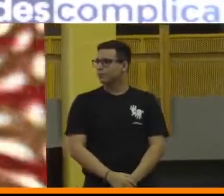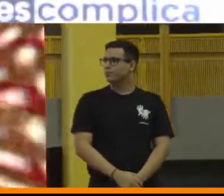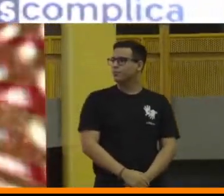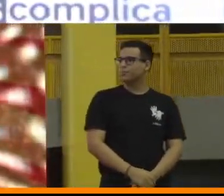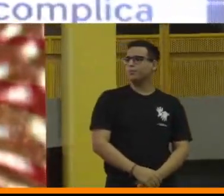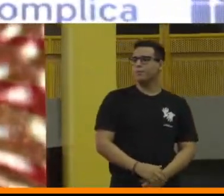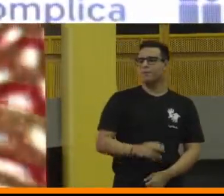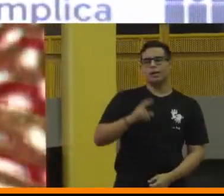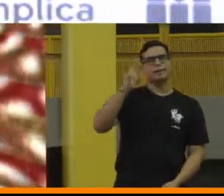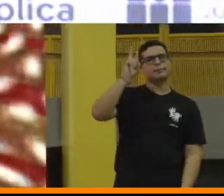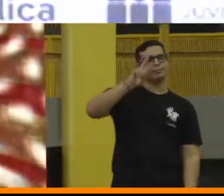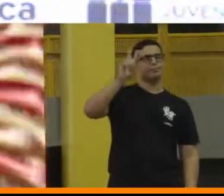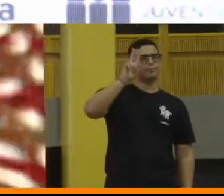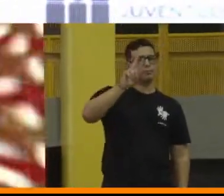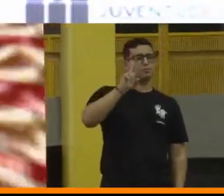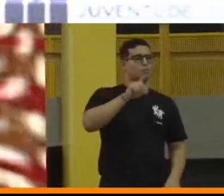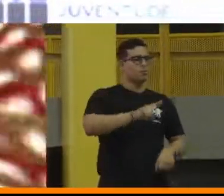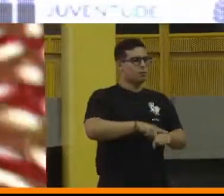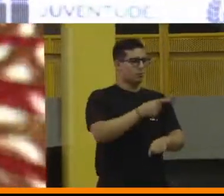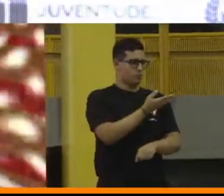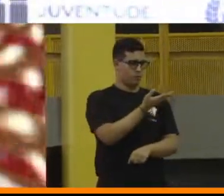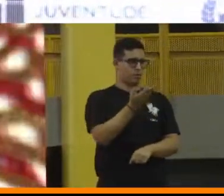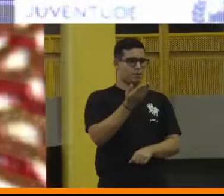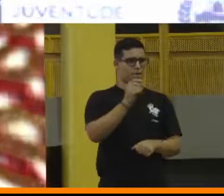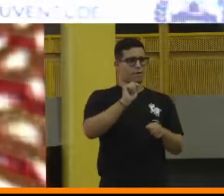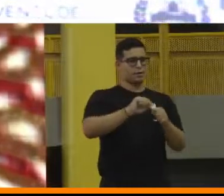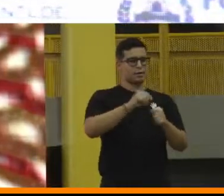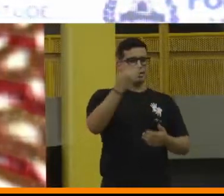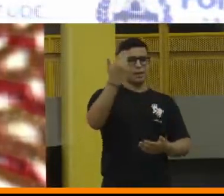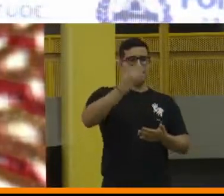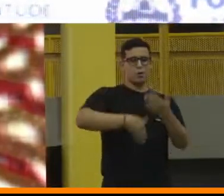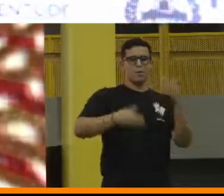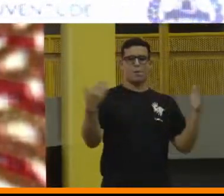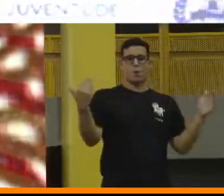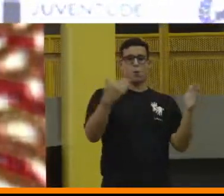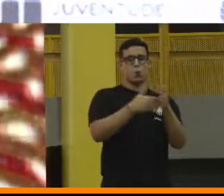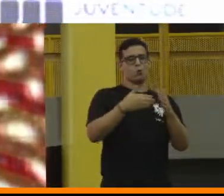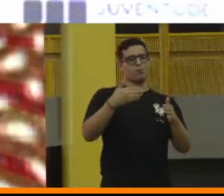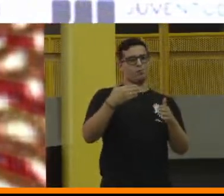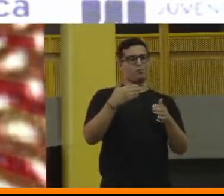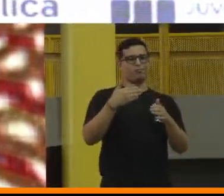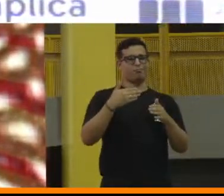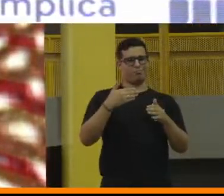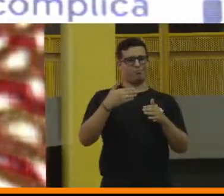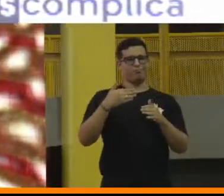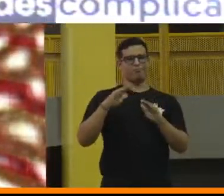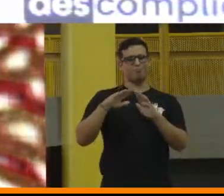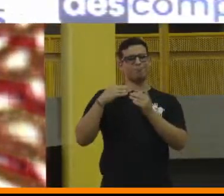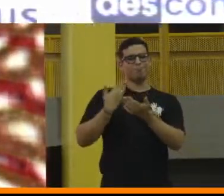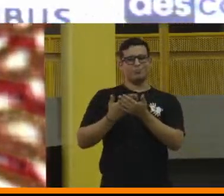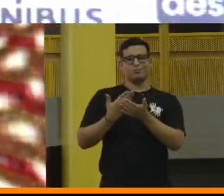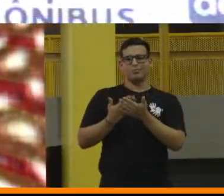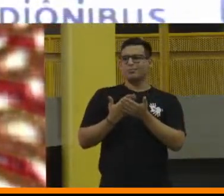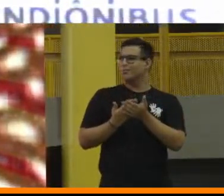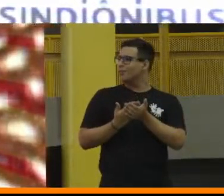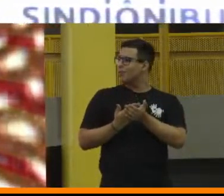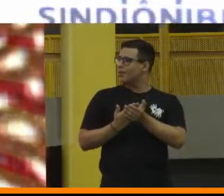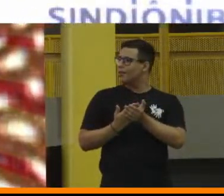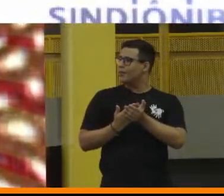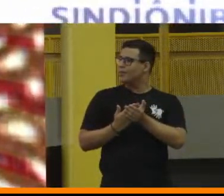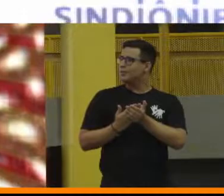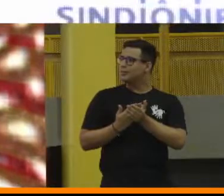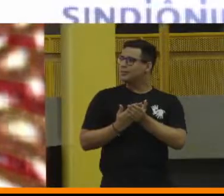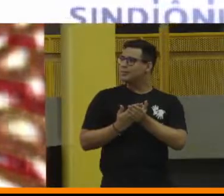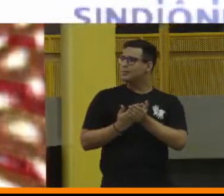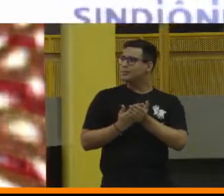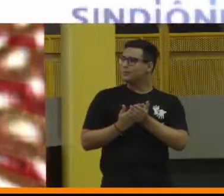estava fazendo a tua última prova de física no colégio. Diga se eu estou certo ou não estou.